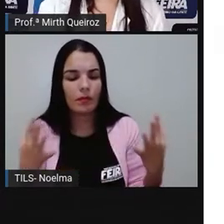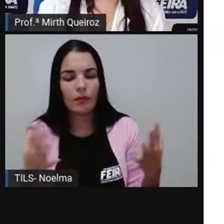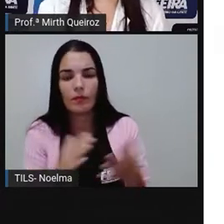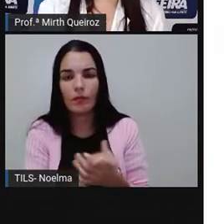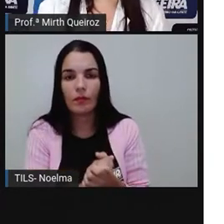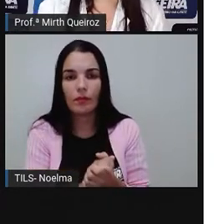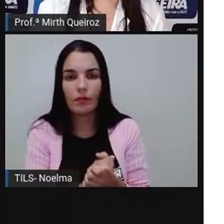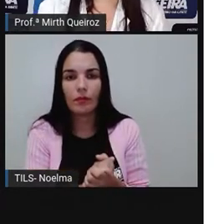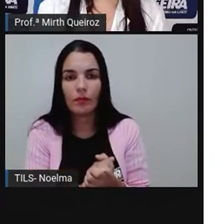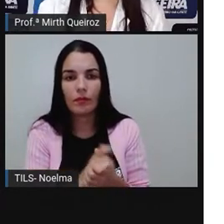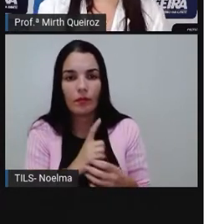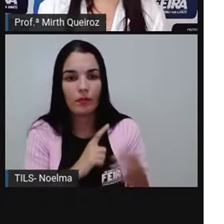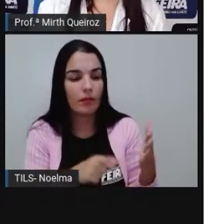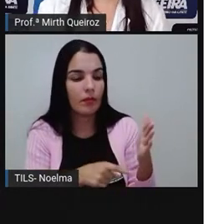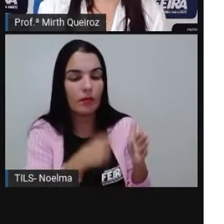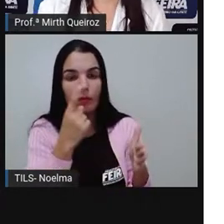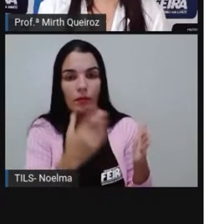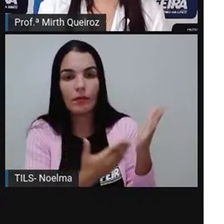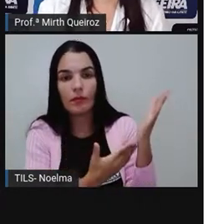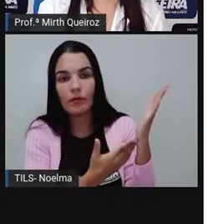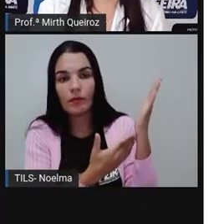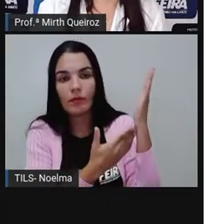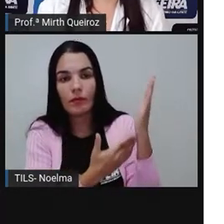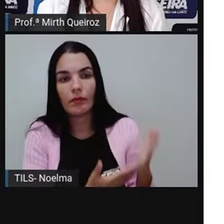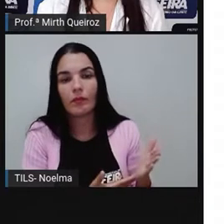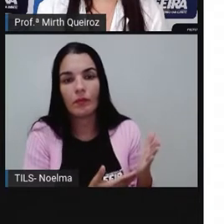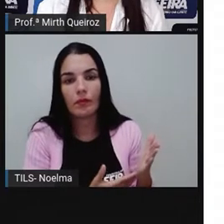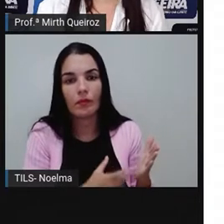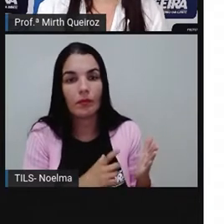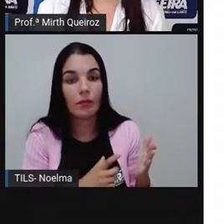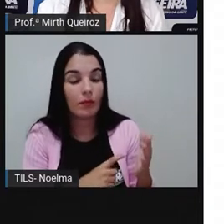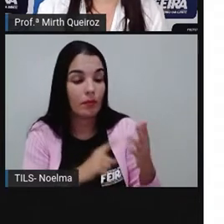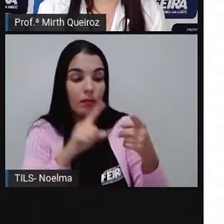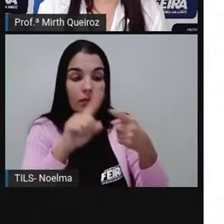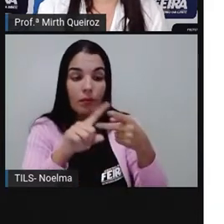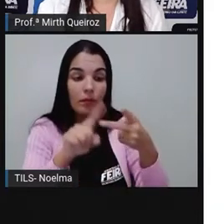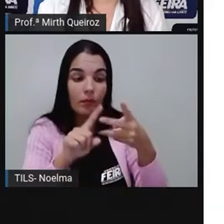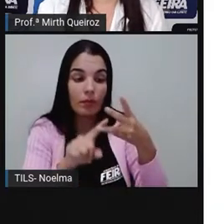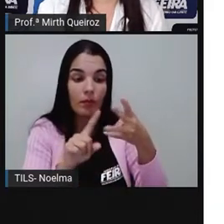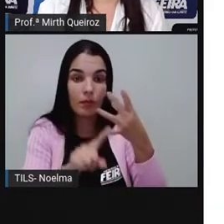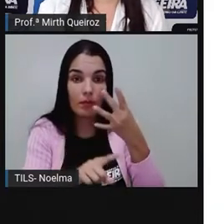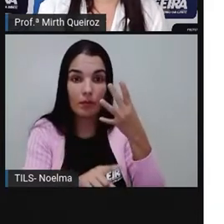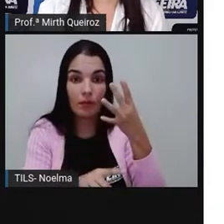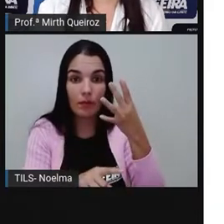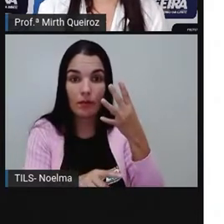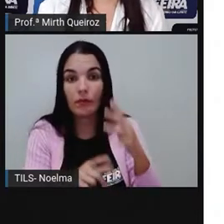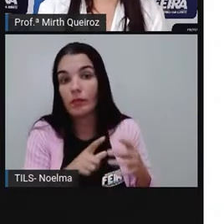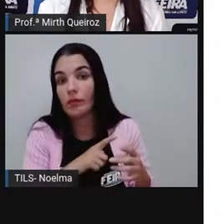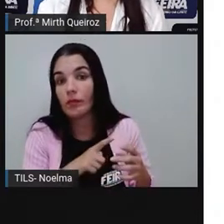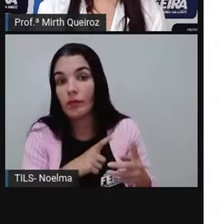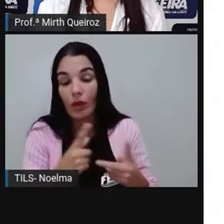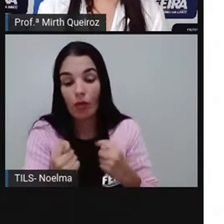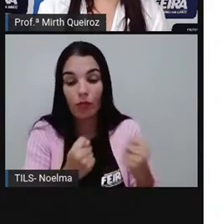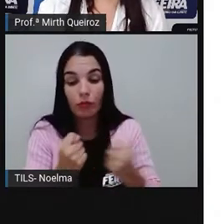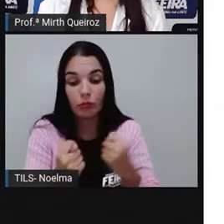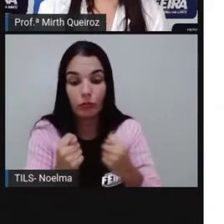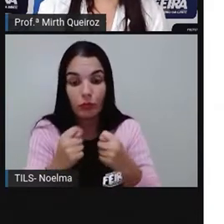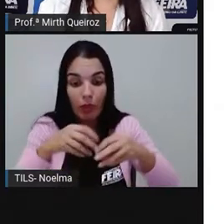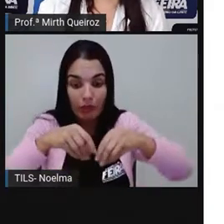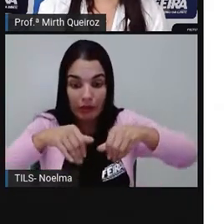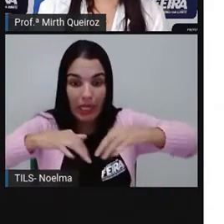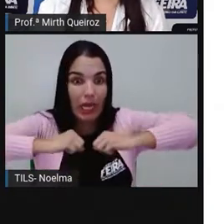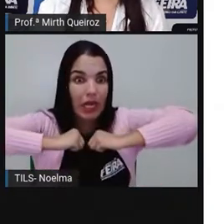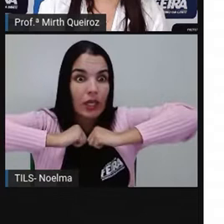esses? A extensão das terras. Era impossível ter controle em todo o território. Eram